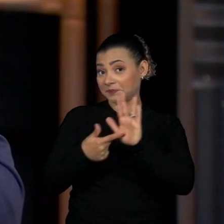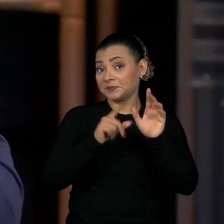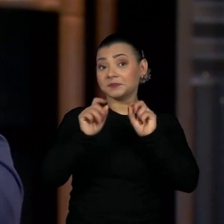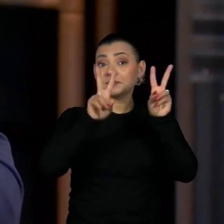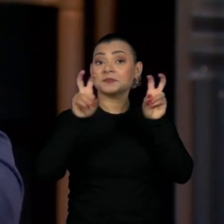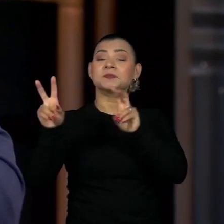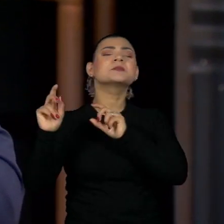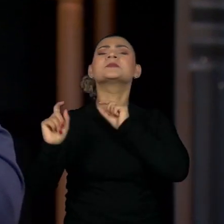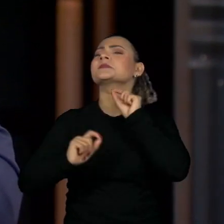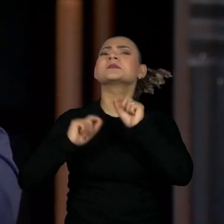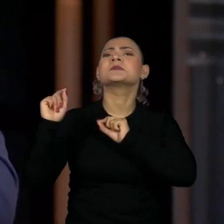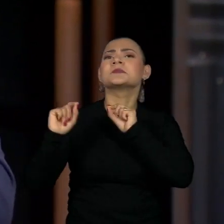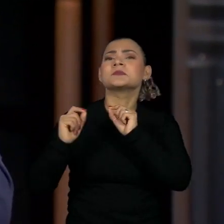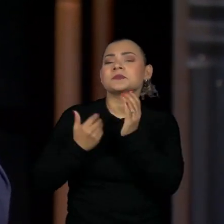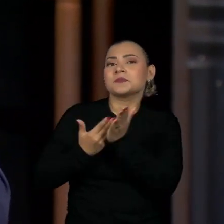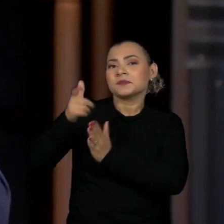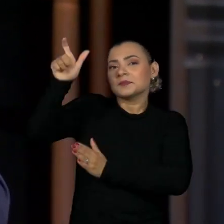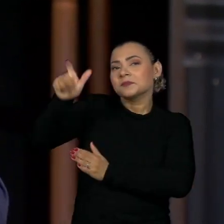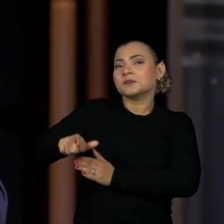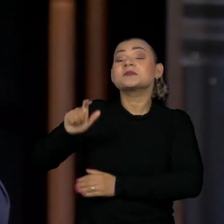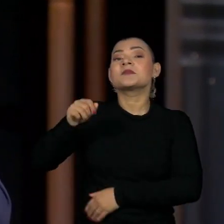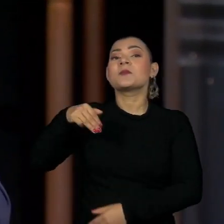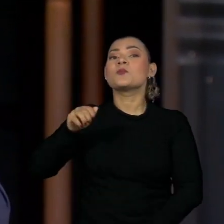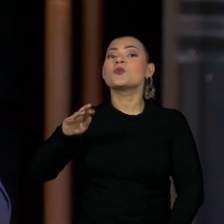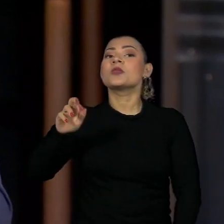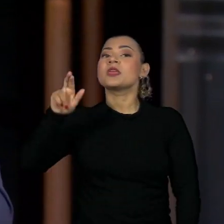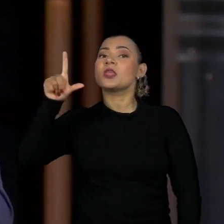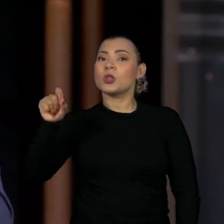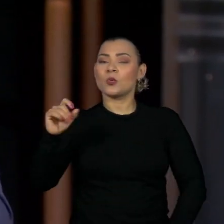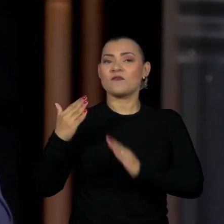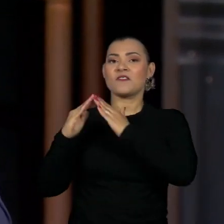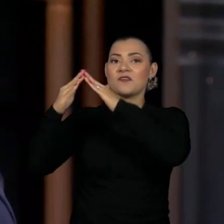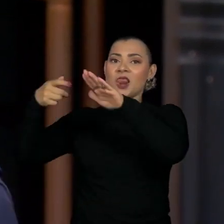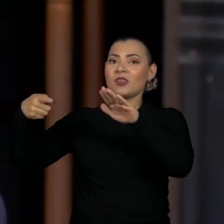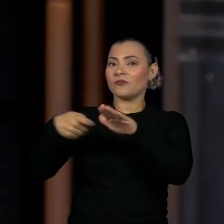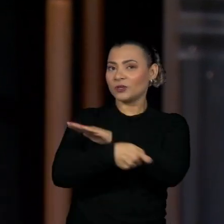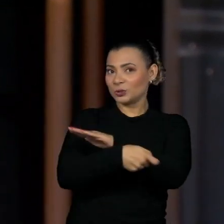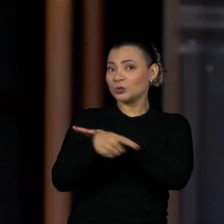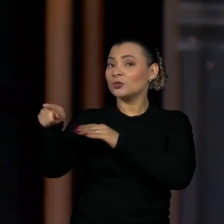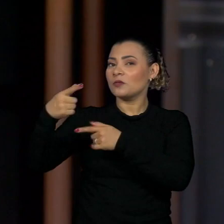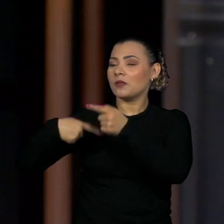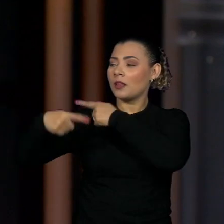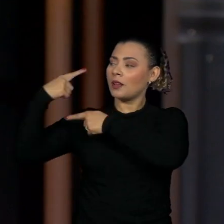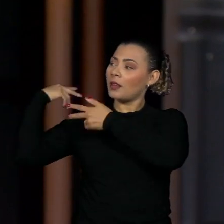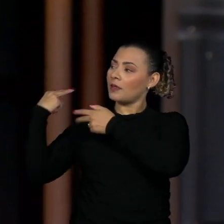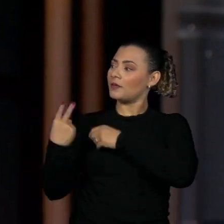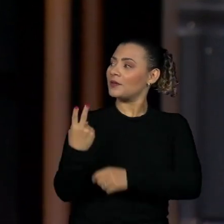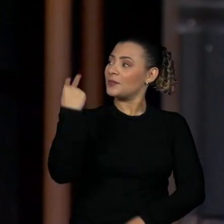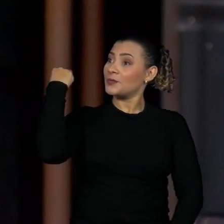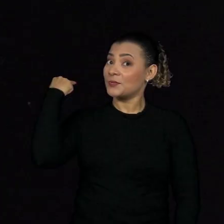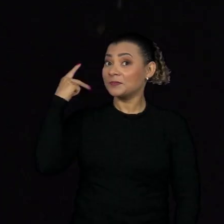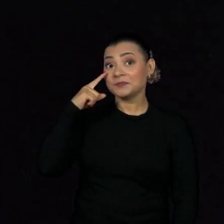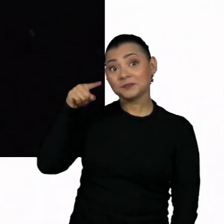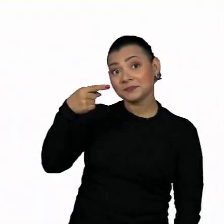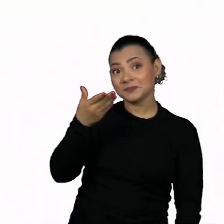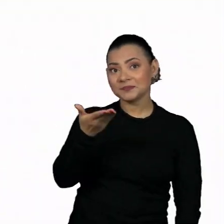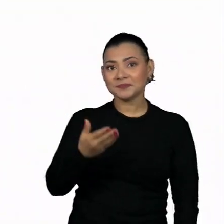nas origens desse cara aqui. Murilo Duarte, favelado investidor. Voltamos já